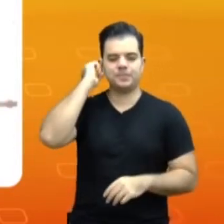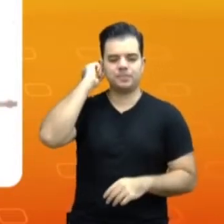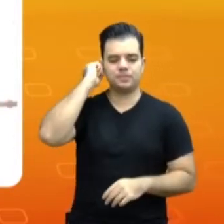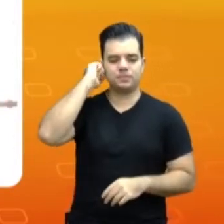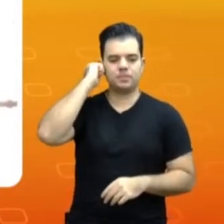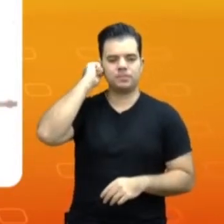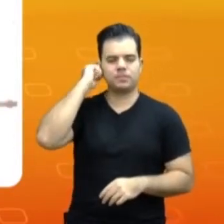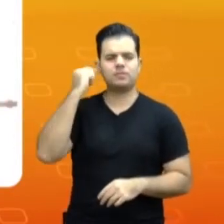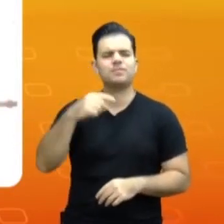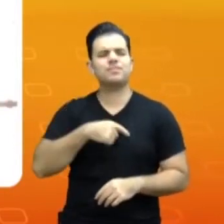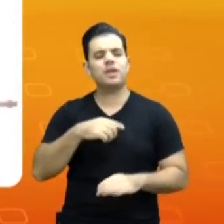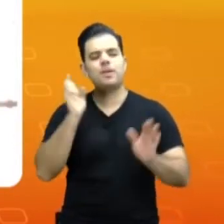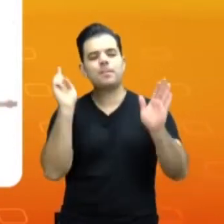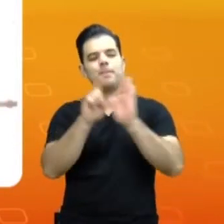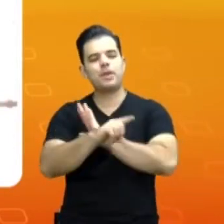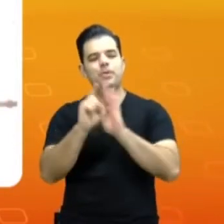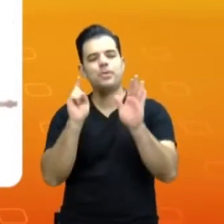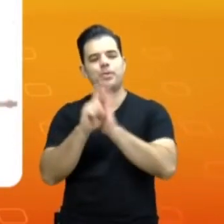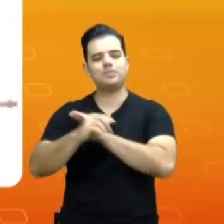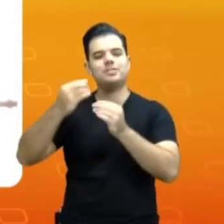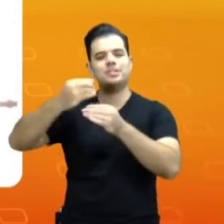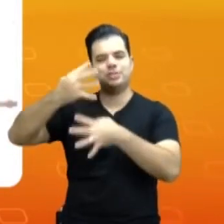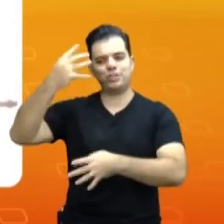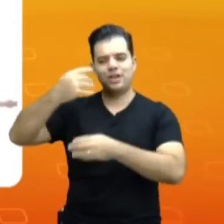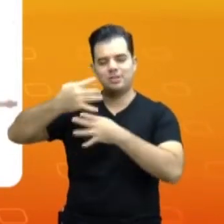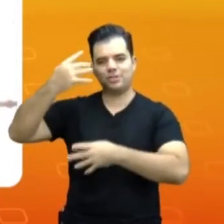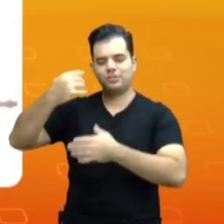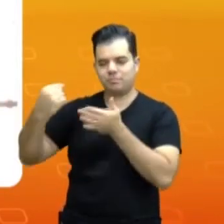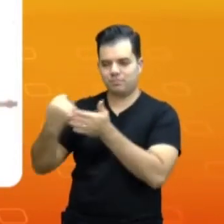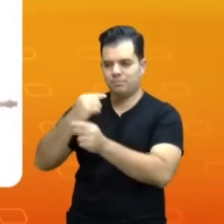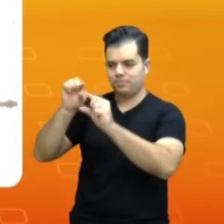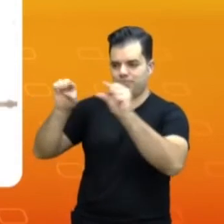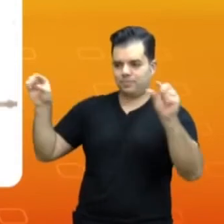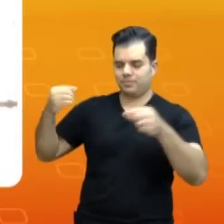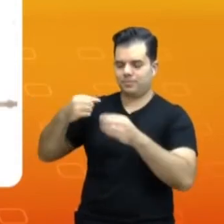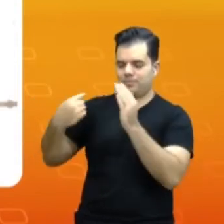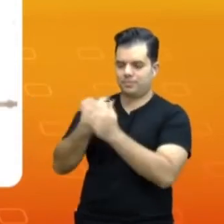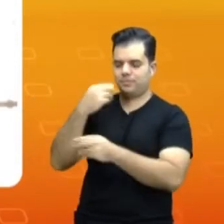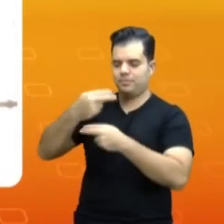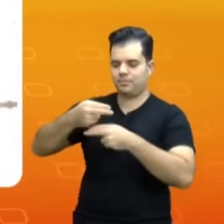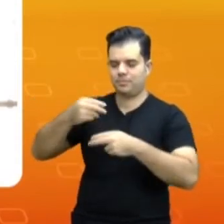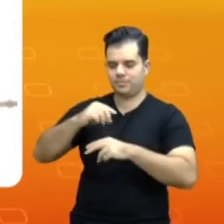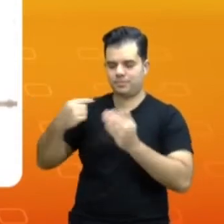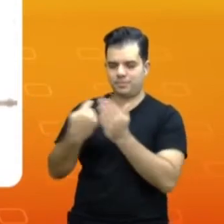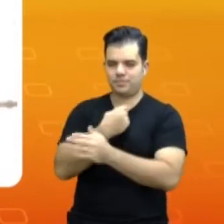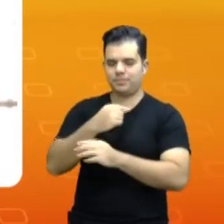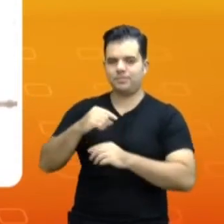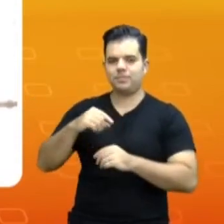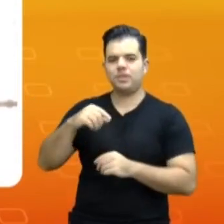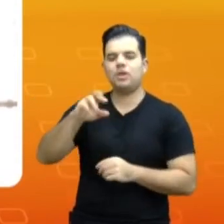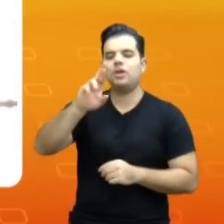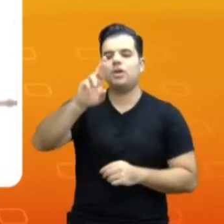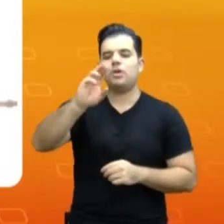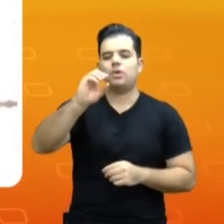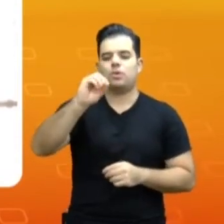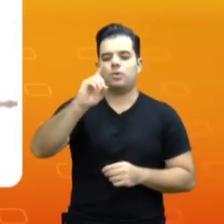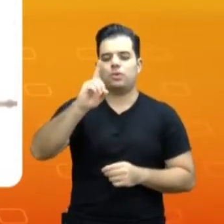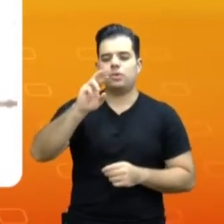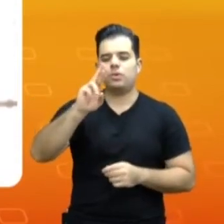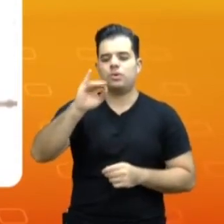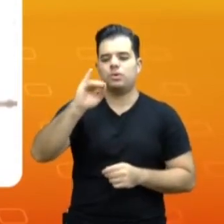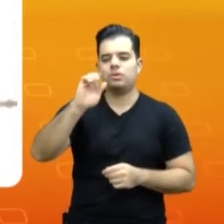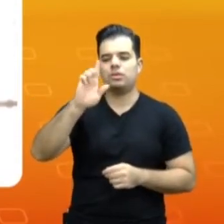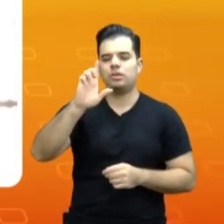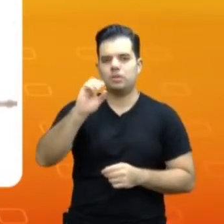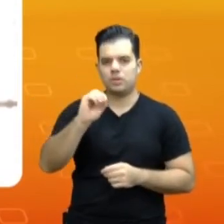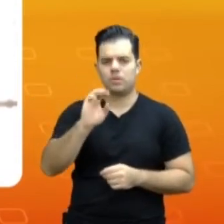Algumas perguntas aqui estão chegando aqui para a gente, né? O Rodrigo Saborido, Globo. Olá, boa